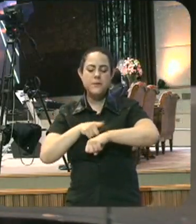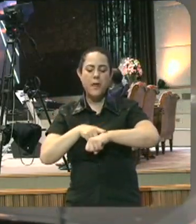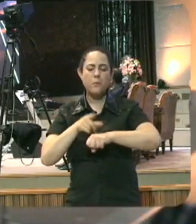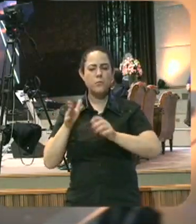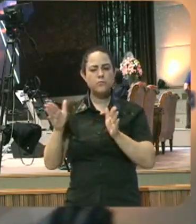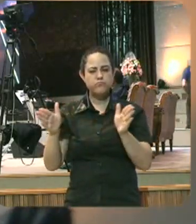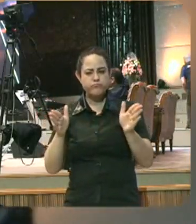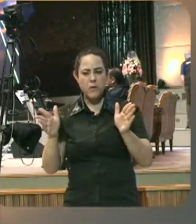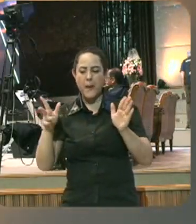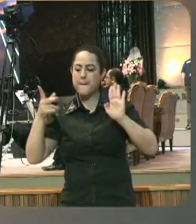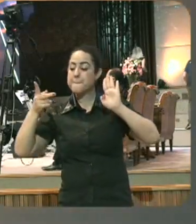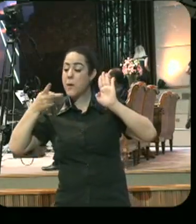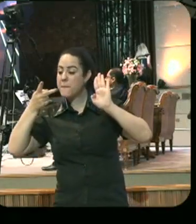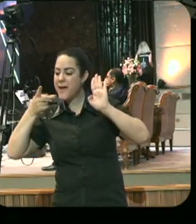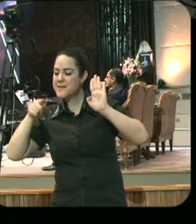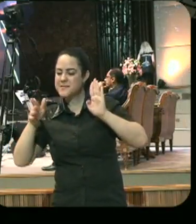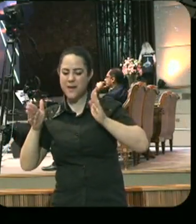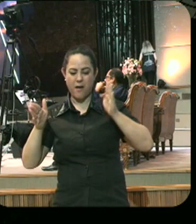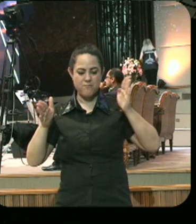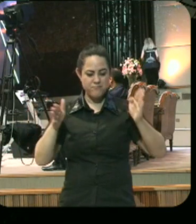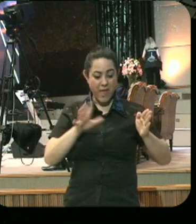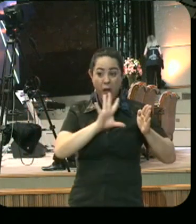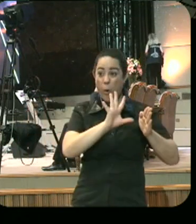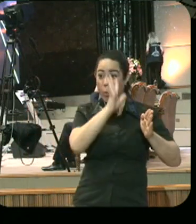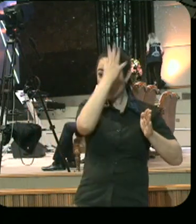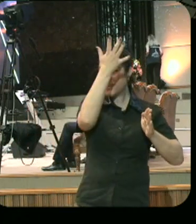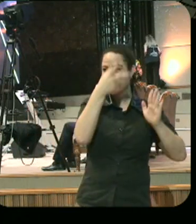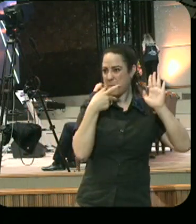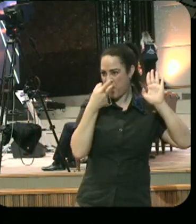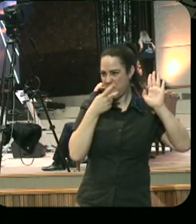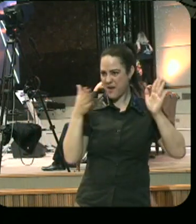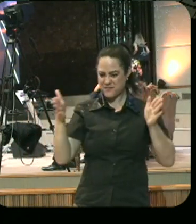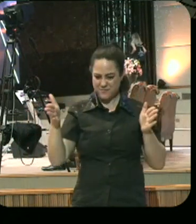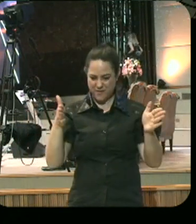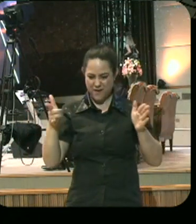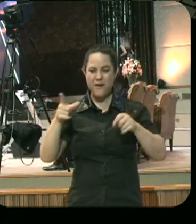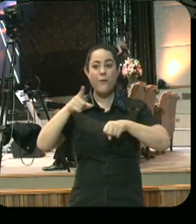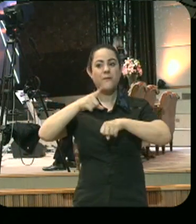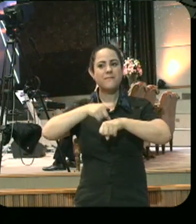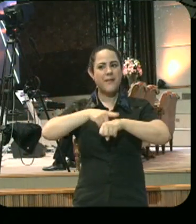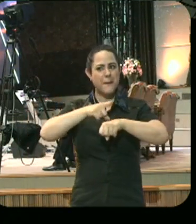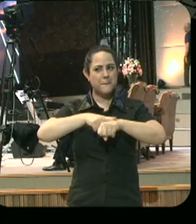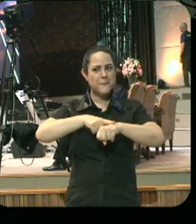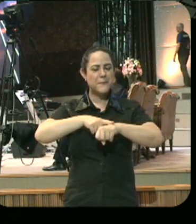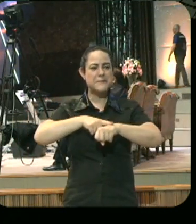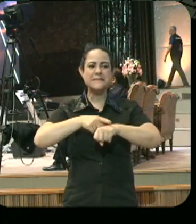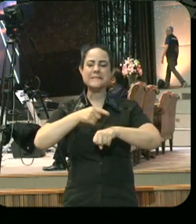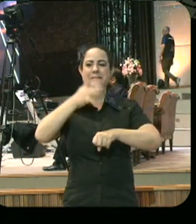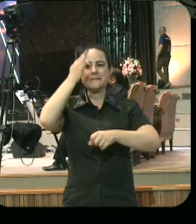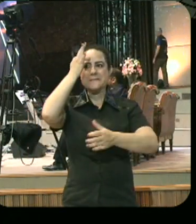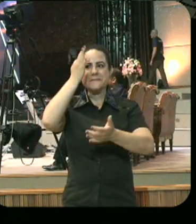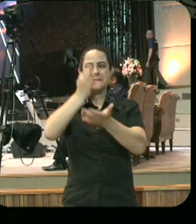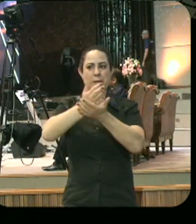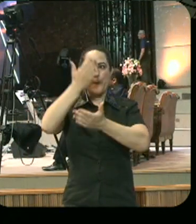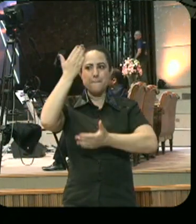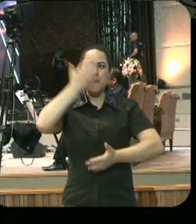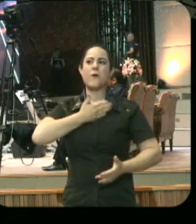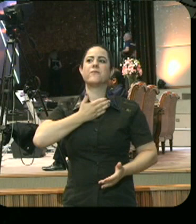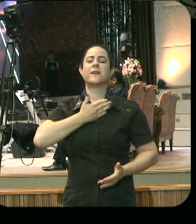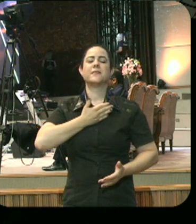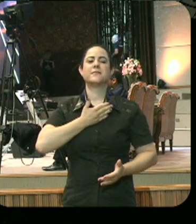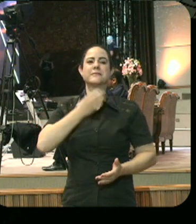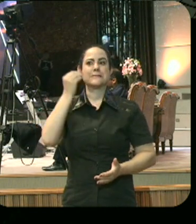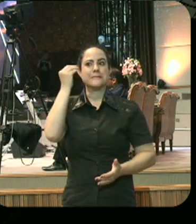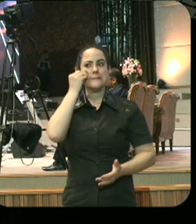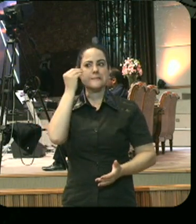a promessa e o cumprimento da promessa é o tempo da prova da nossa fé. E eu disse